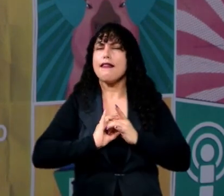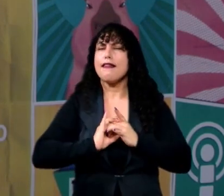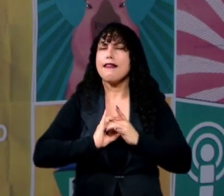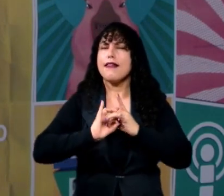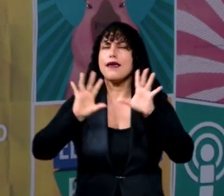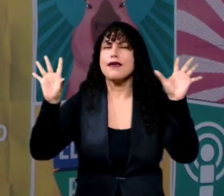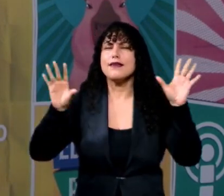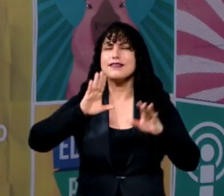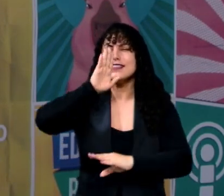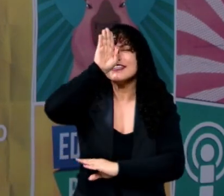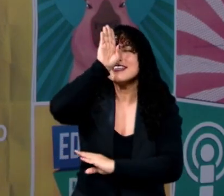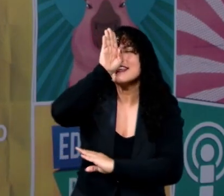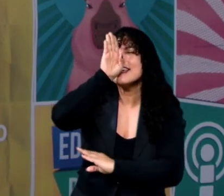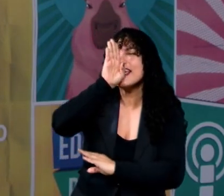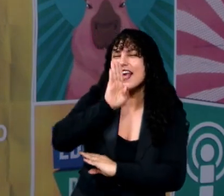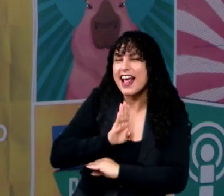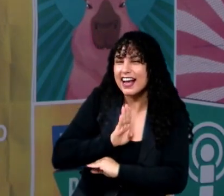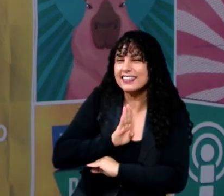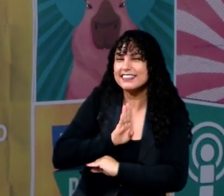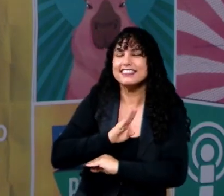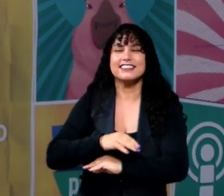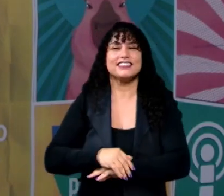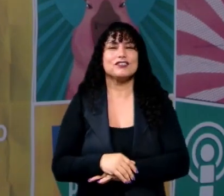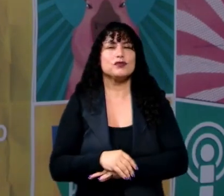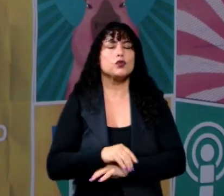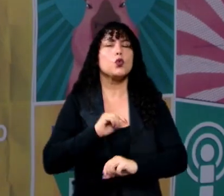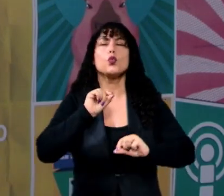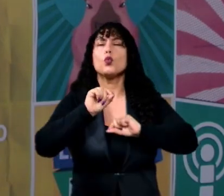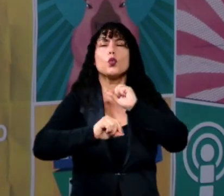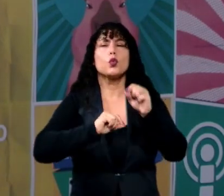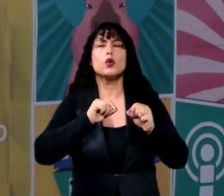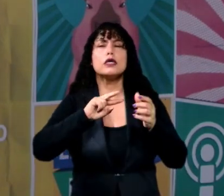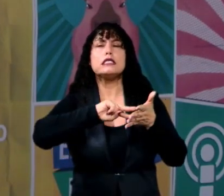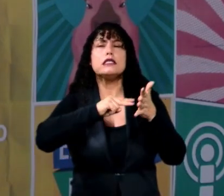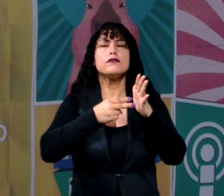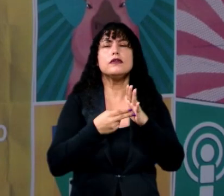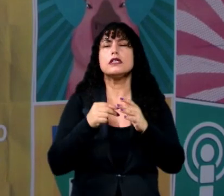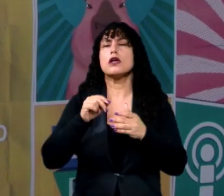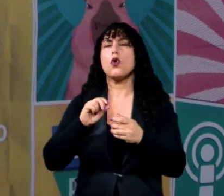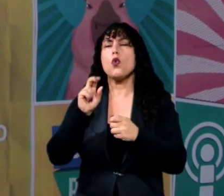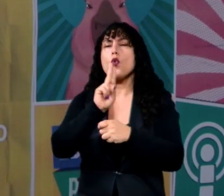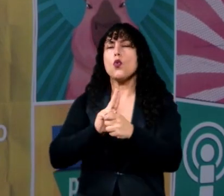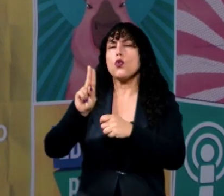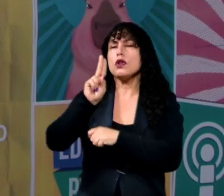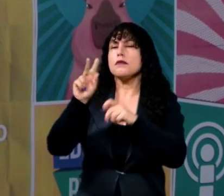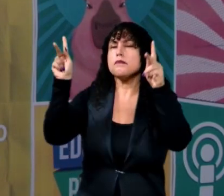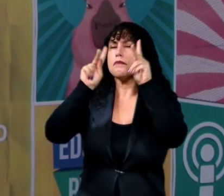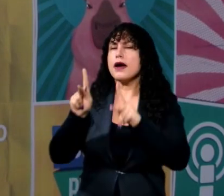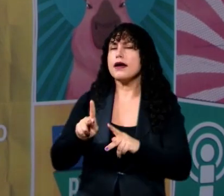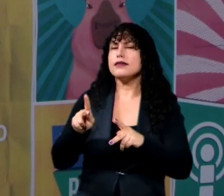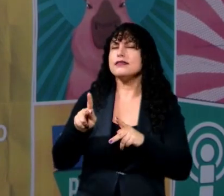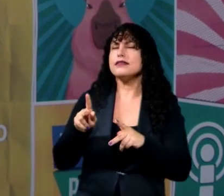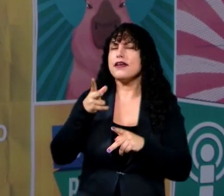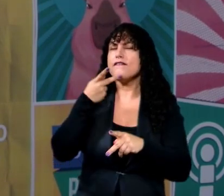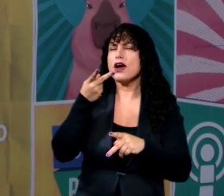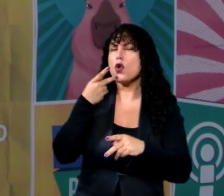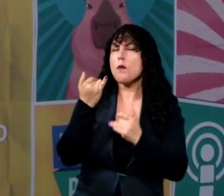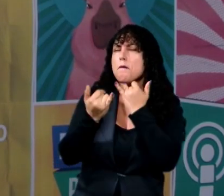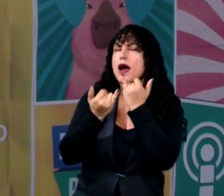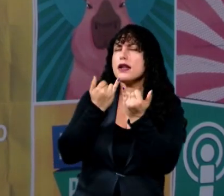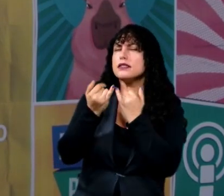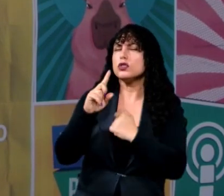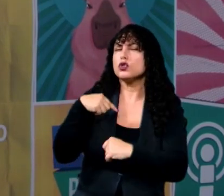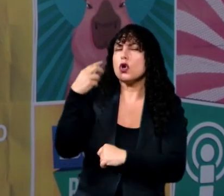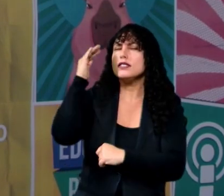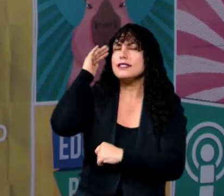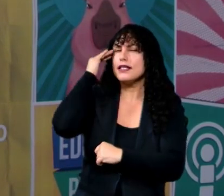disponível gratuitamente. O que a Unipaz busca? Você falou algo parecido com o que nós